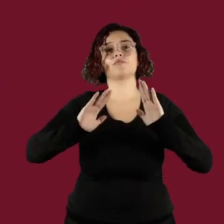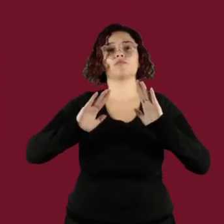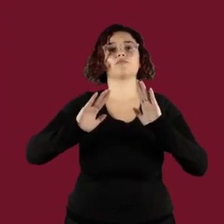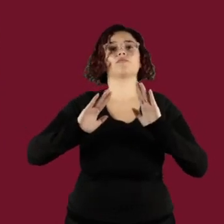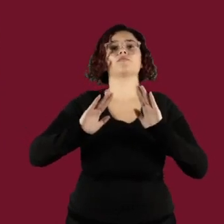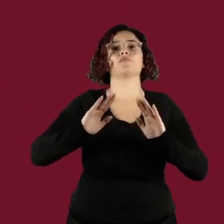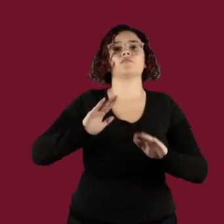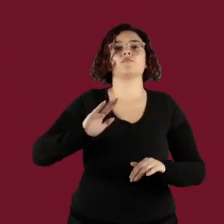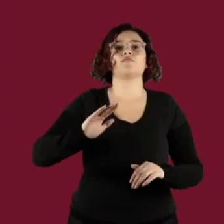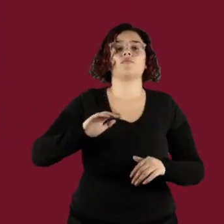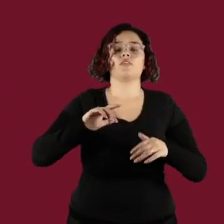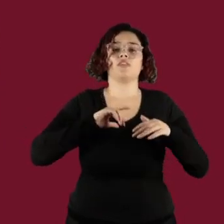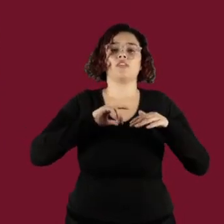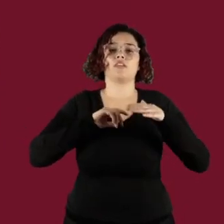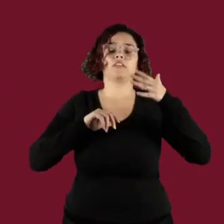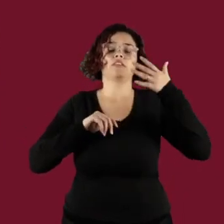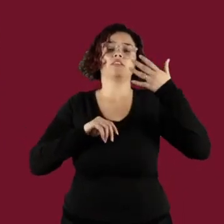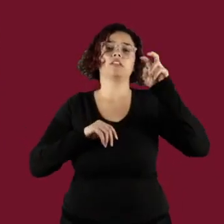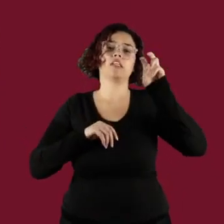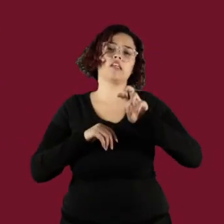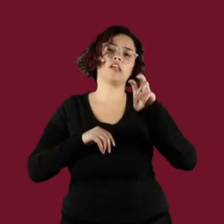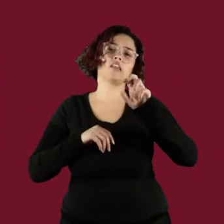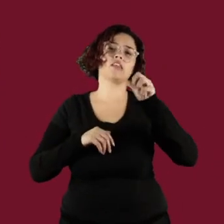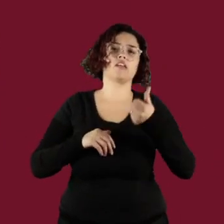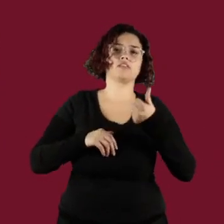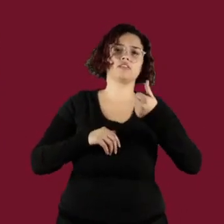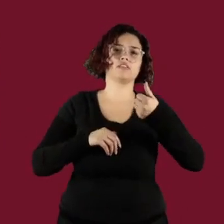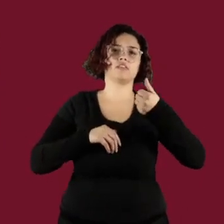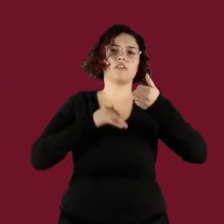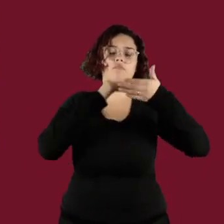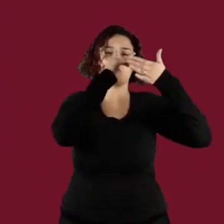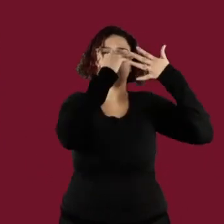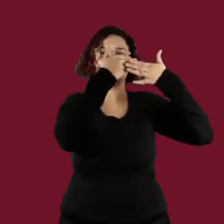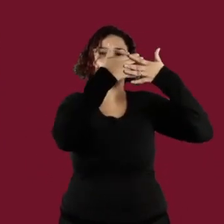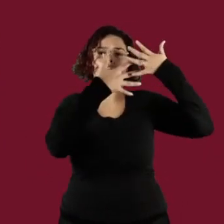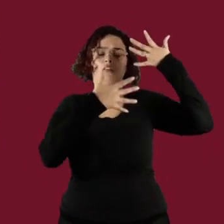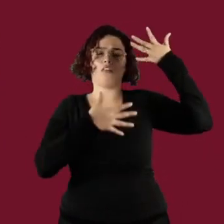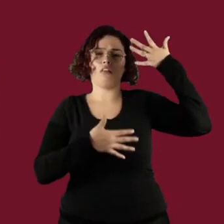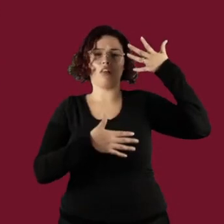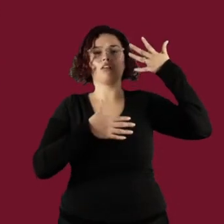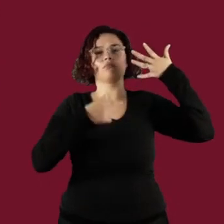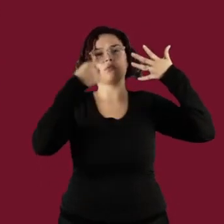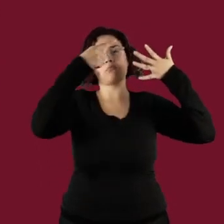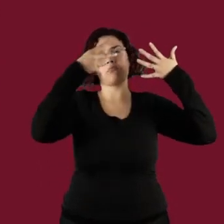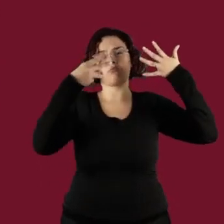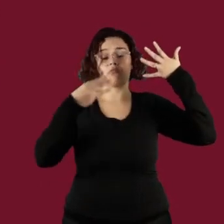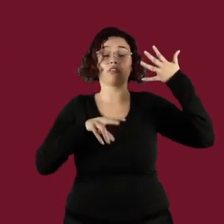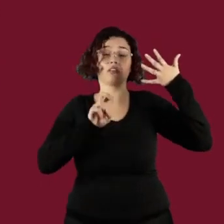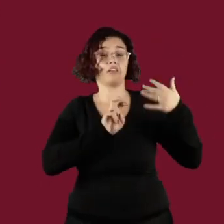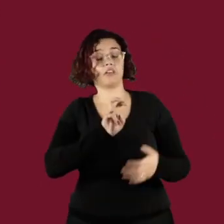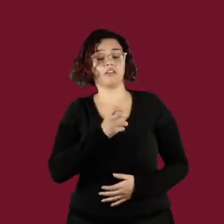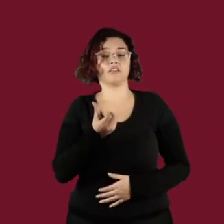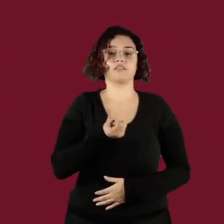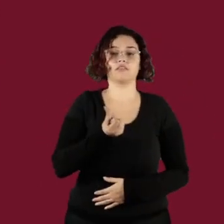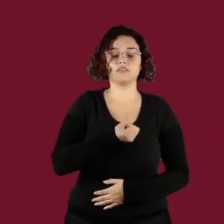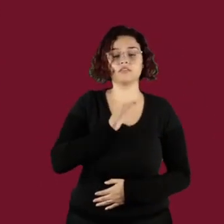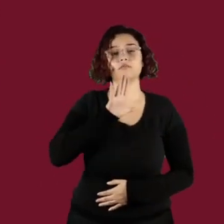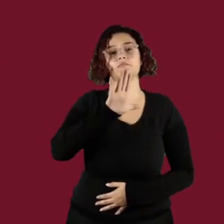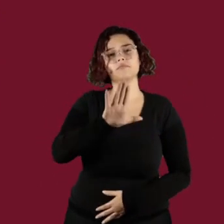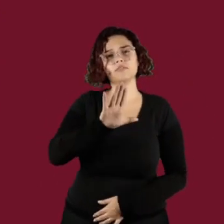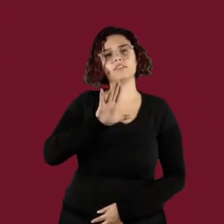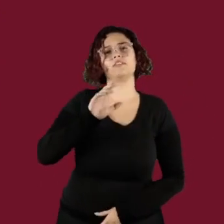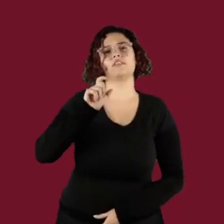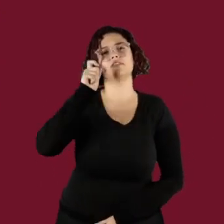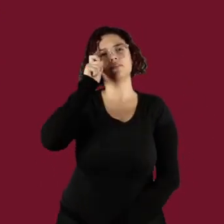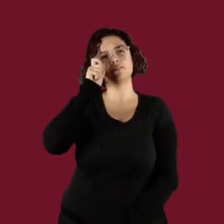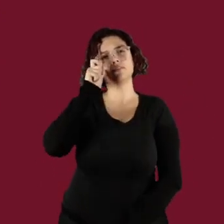sexta posição em termos das mais disseminadas pelas redes sociais, mas há um aspecto muito interessante que é também